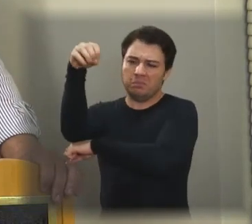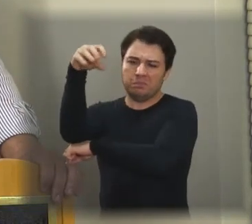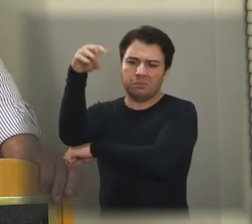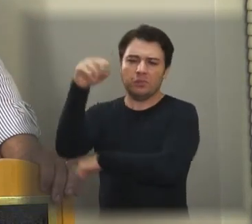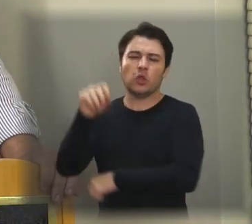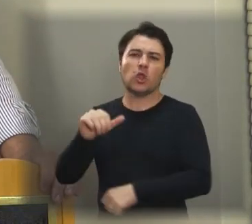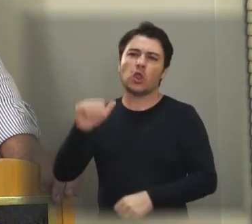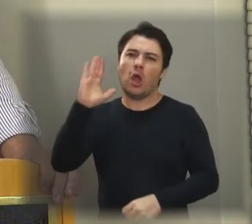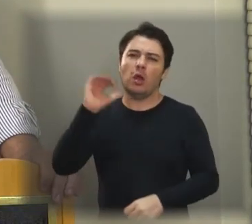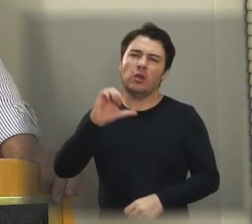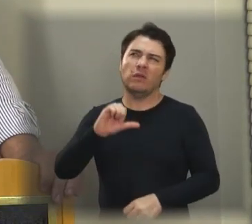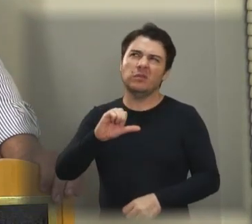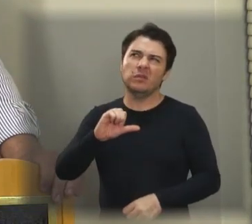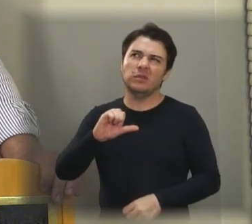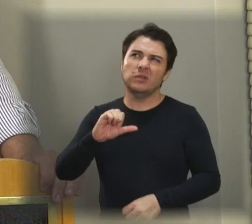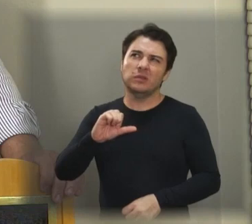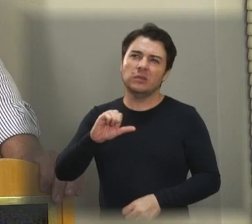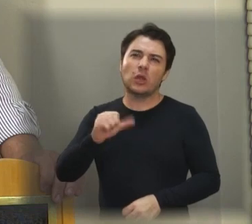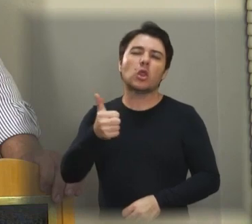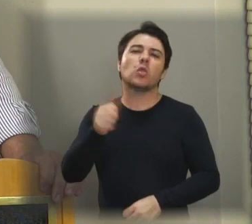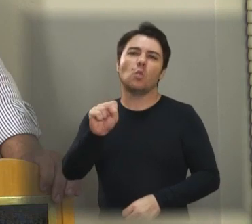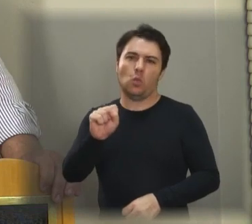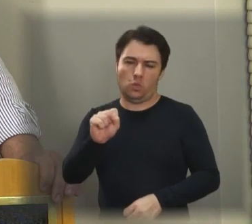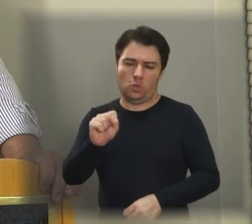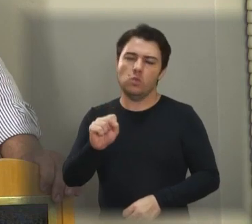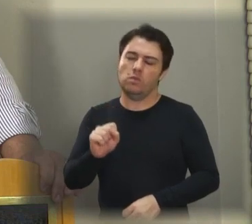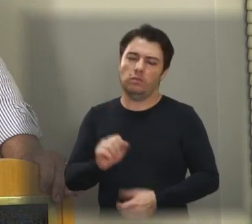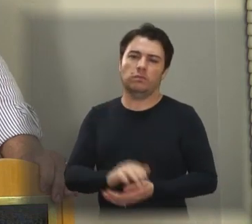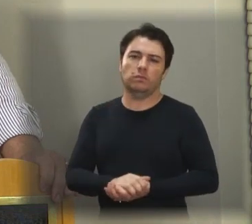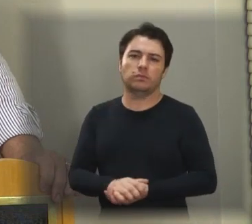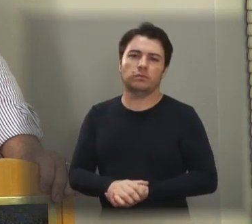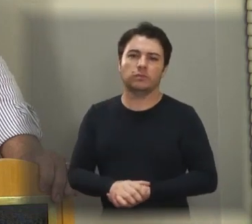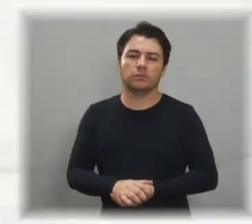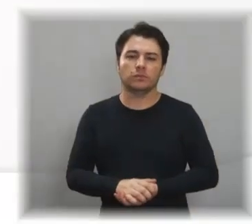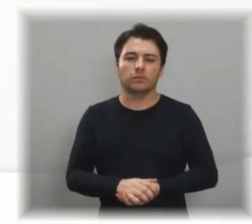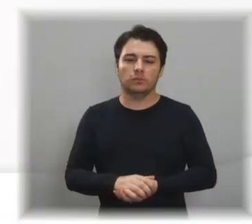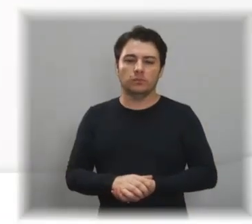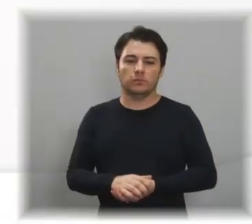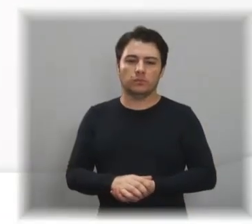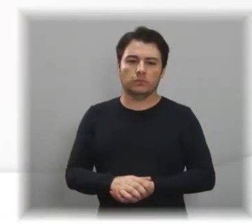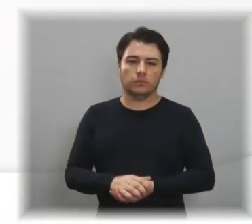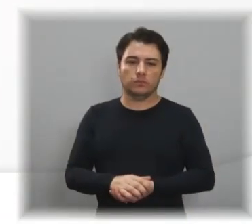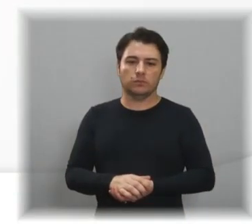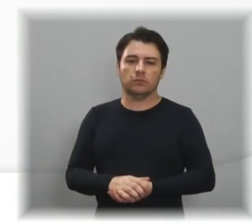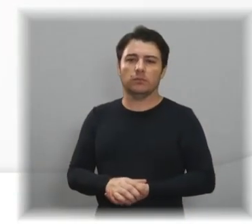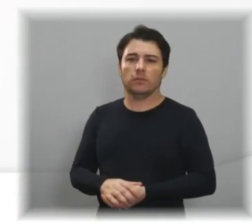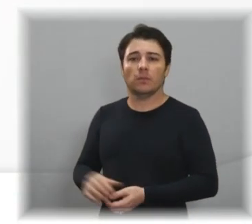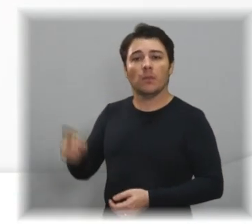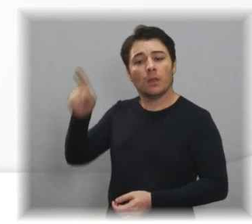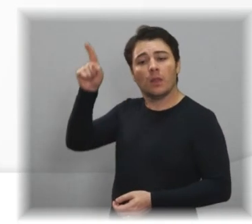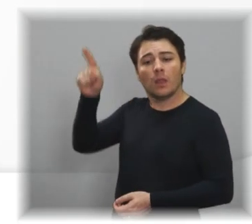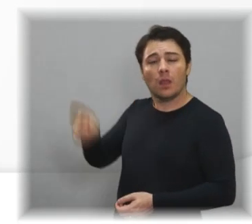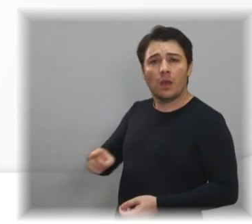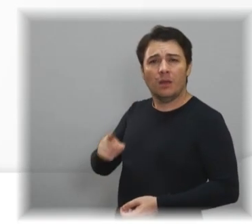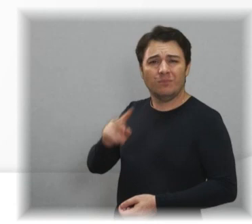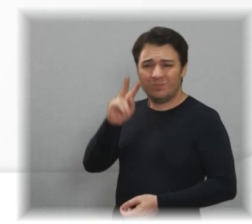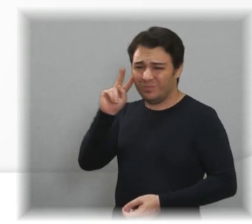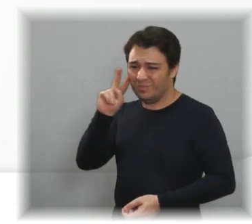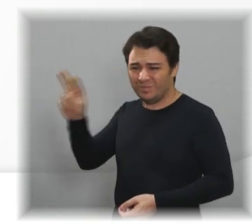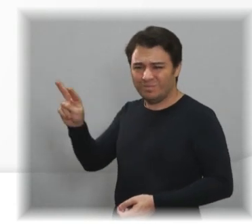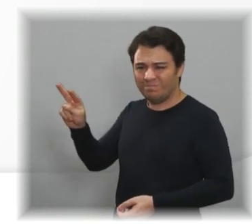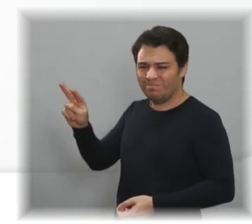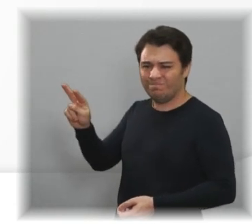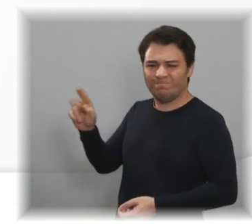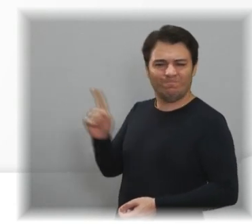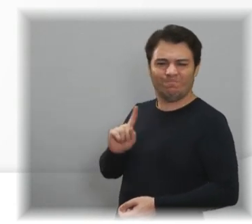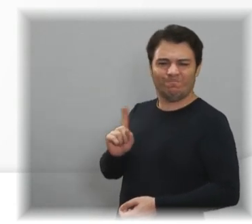mais 900 918 posse pode passar favor aqui talvez seja ruim de vocês verem